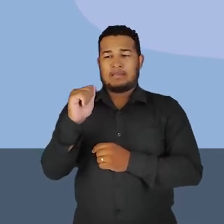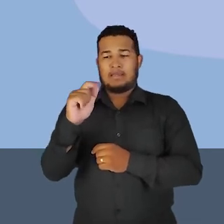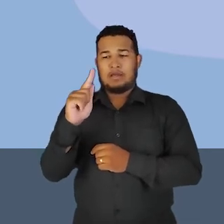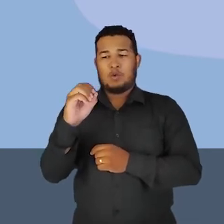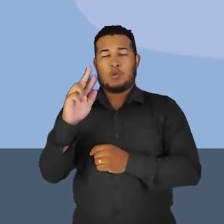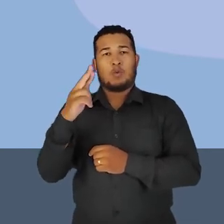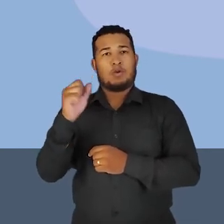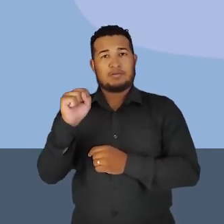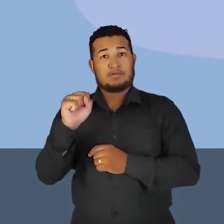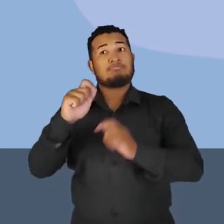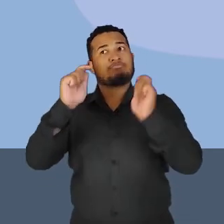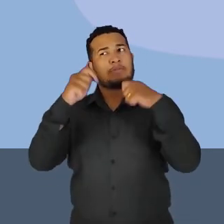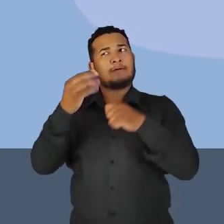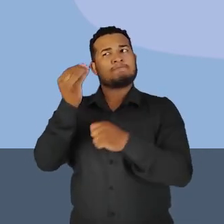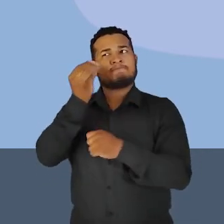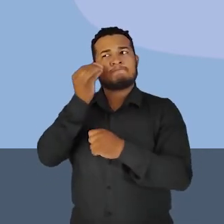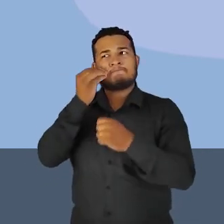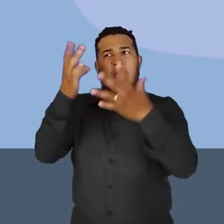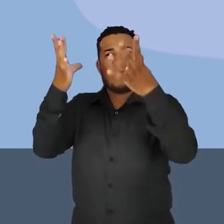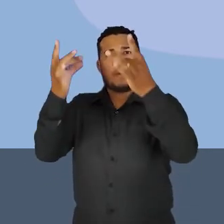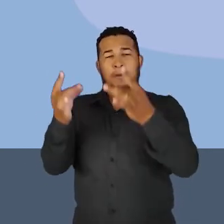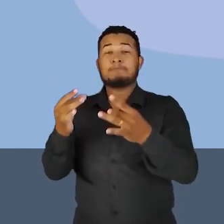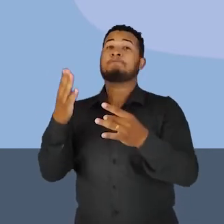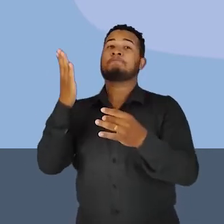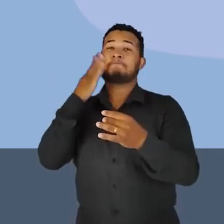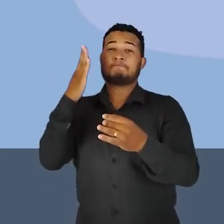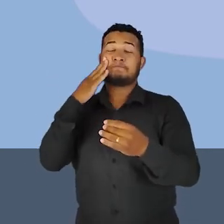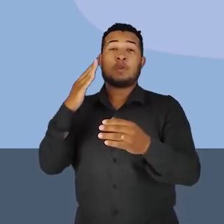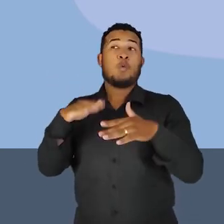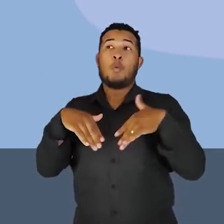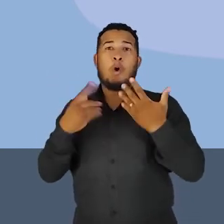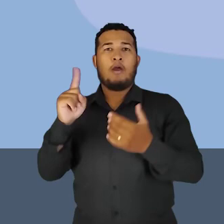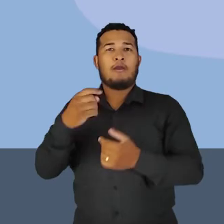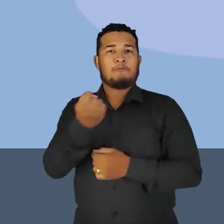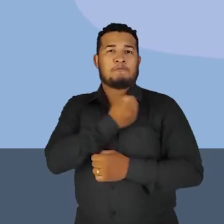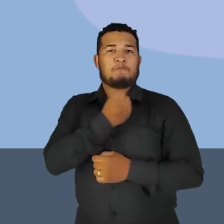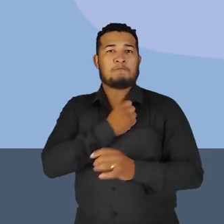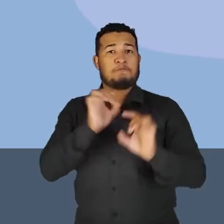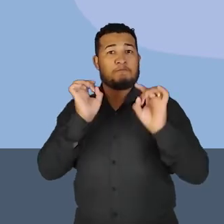fomos capazes de definir qual seria